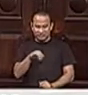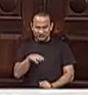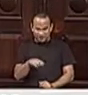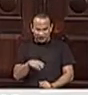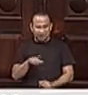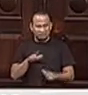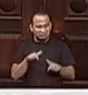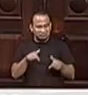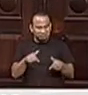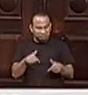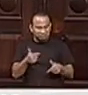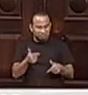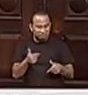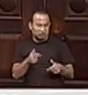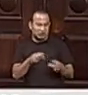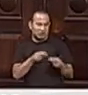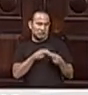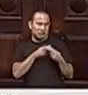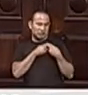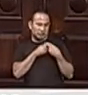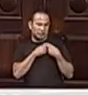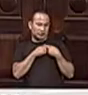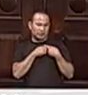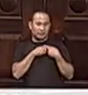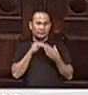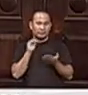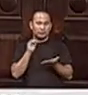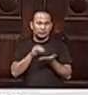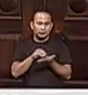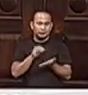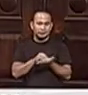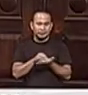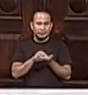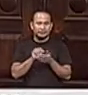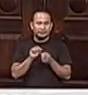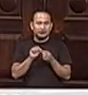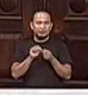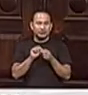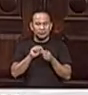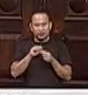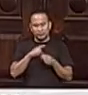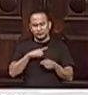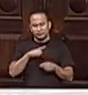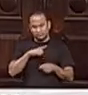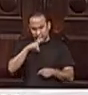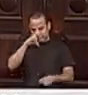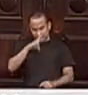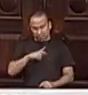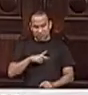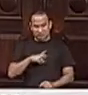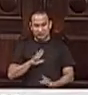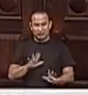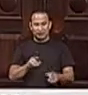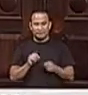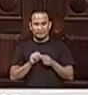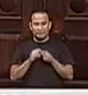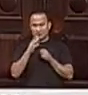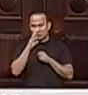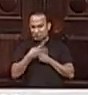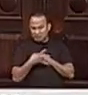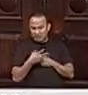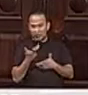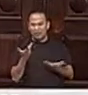irresponsável completamente, deixando de cumprir com suas atribuições, fez acusações as